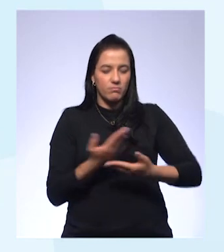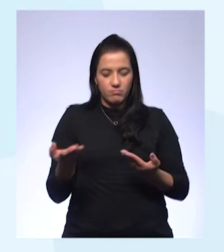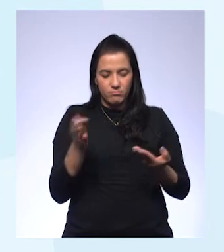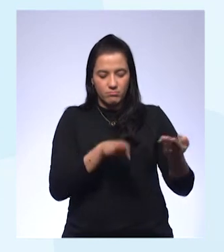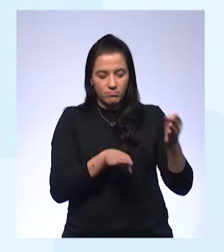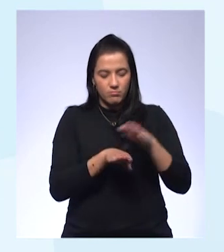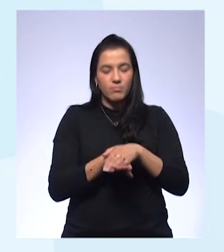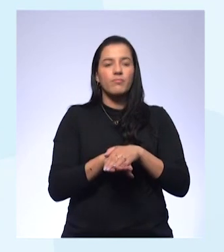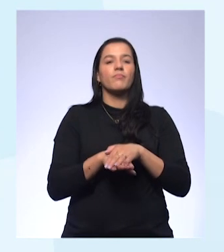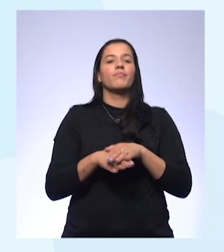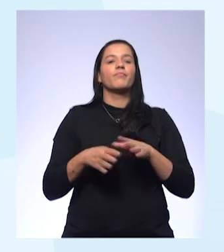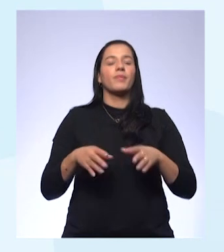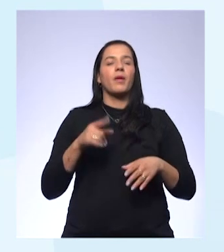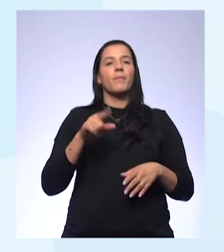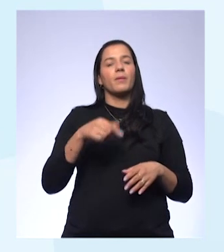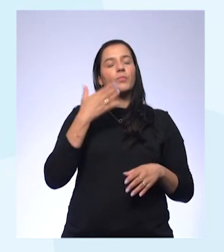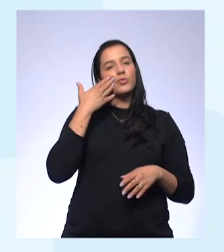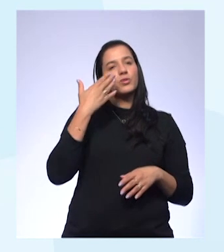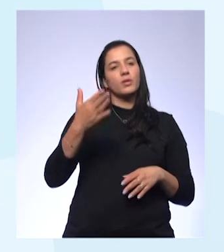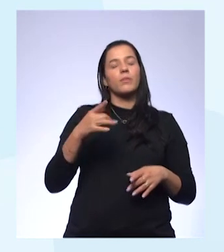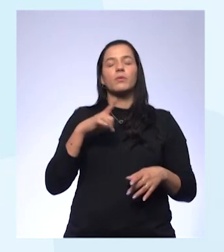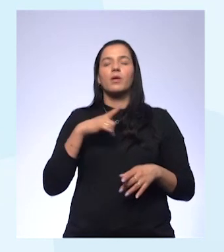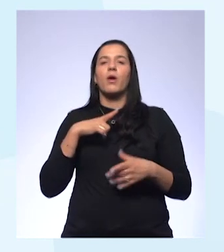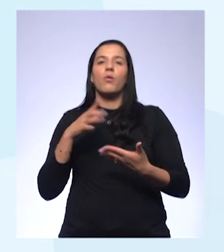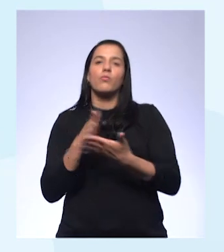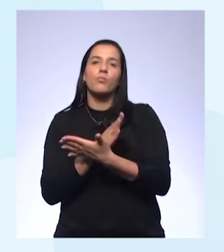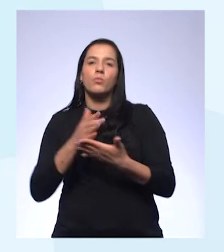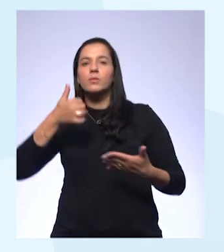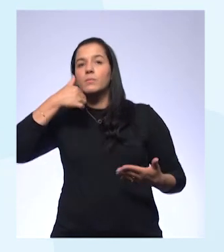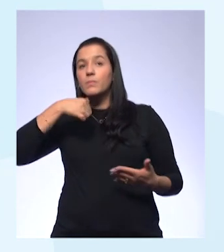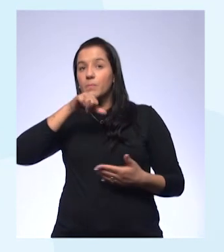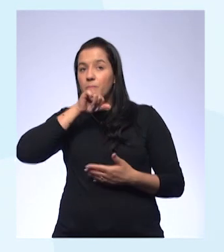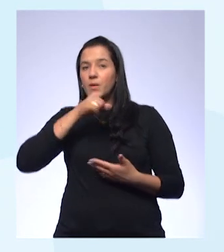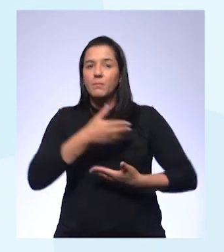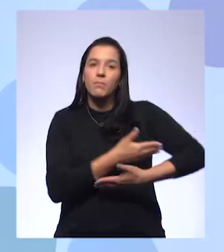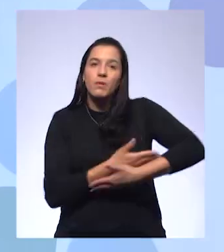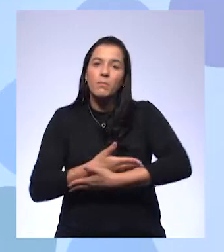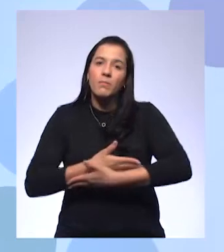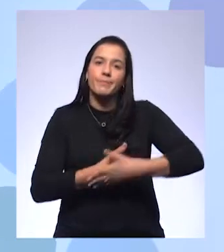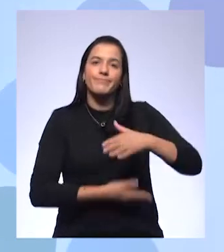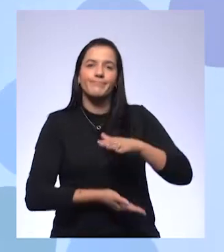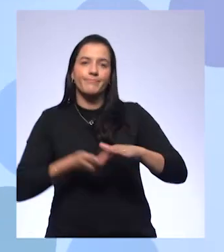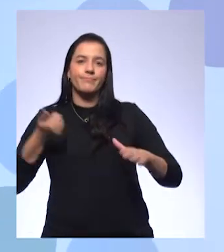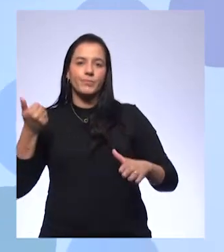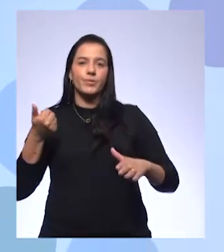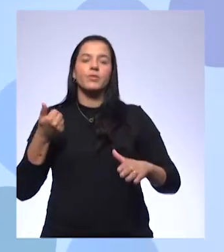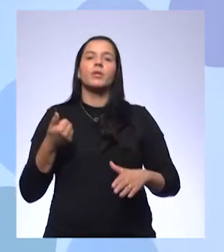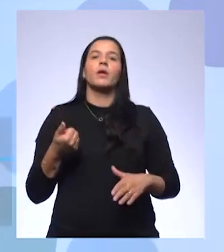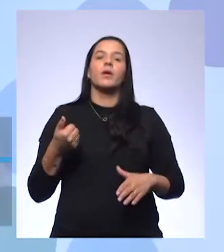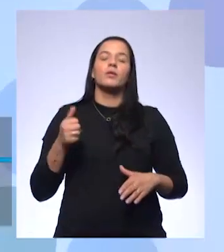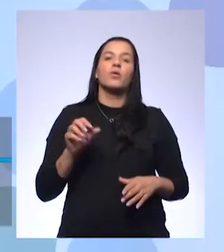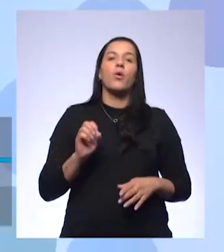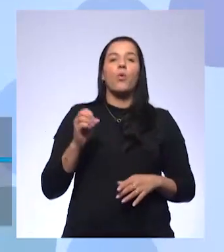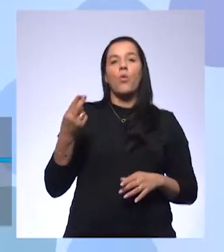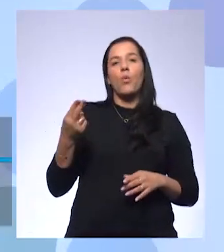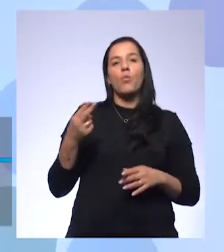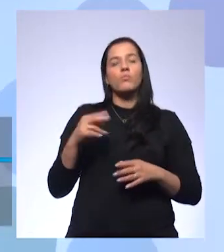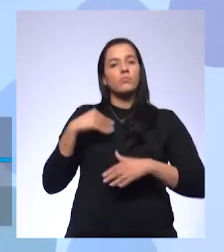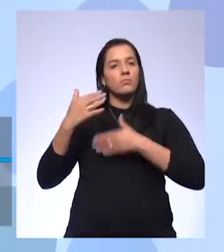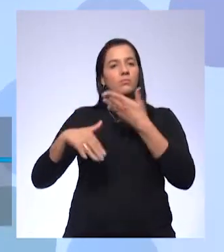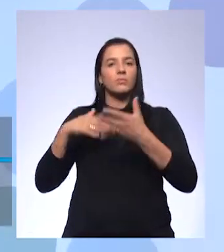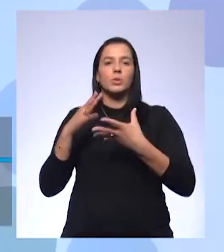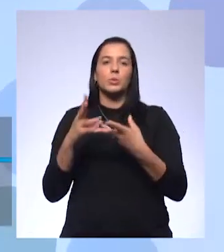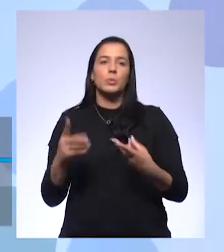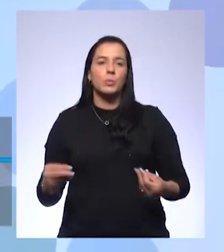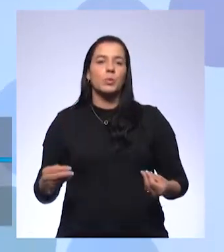filhos separados delas, ainda crianças, ainda bebês, né? Eram pessoas que estavam sob custódia do Estado, ou